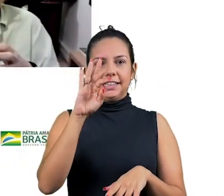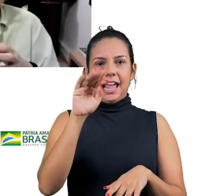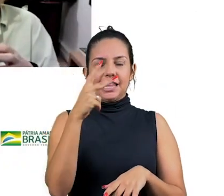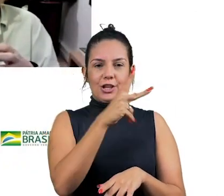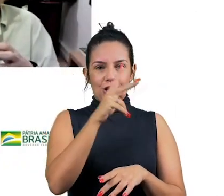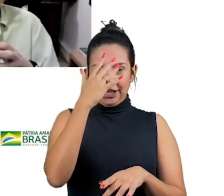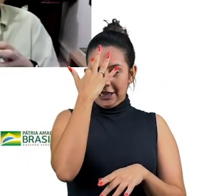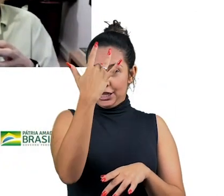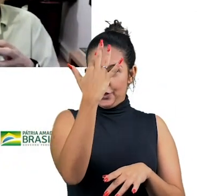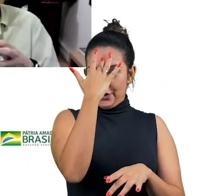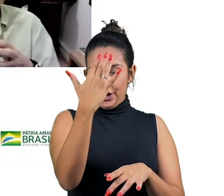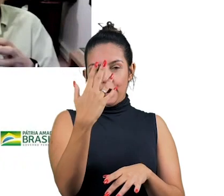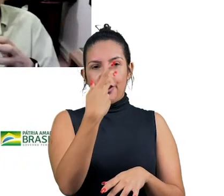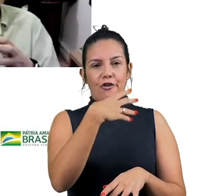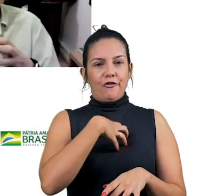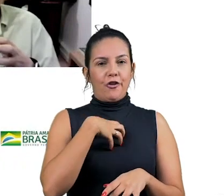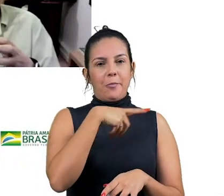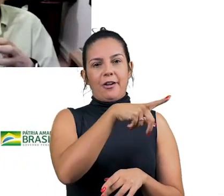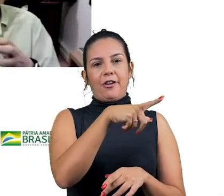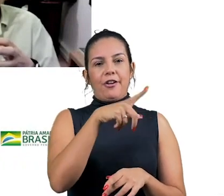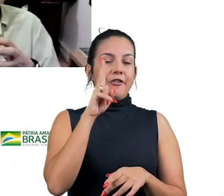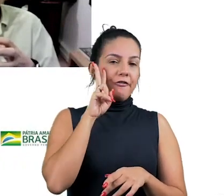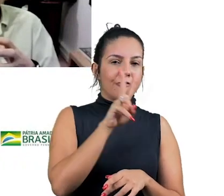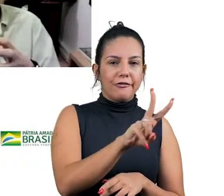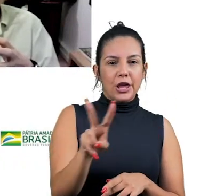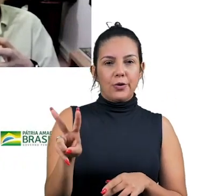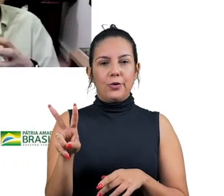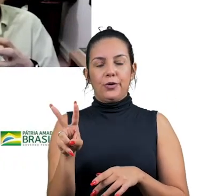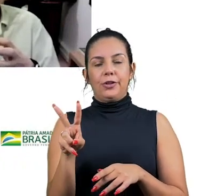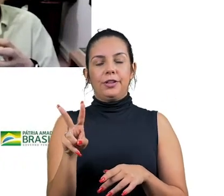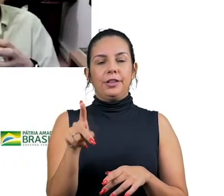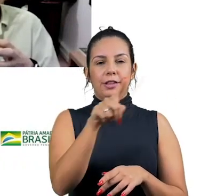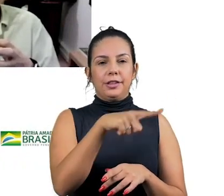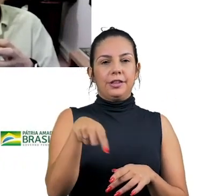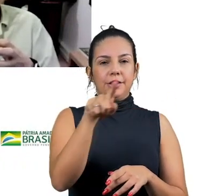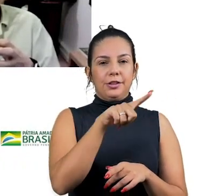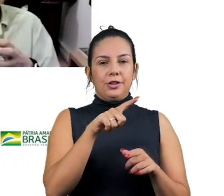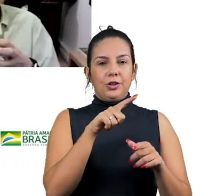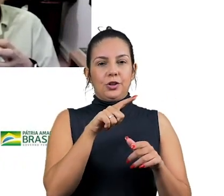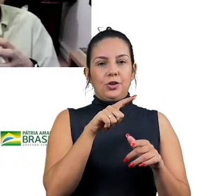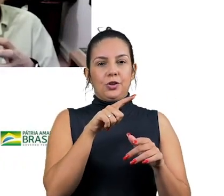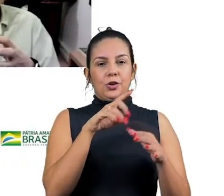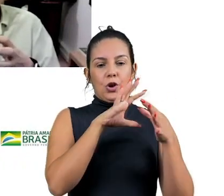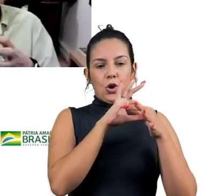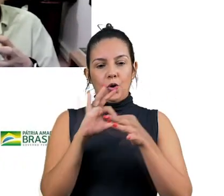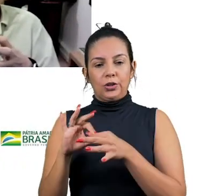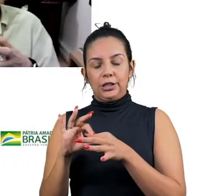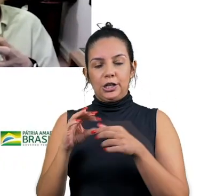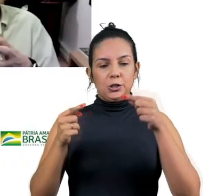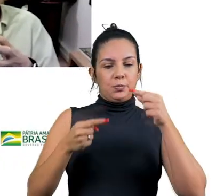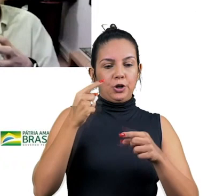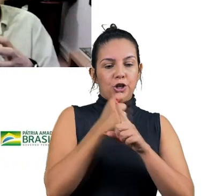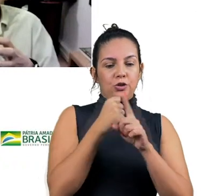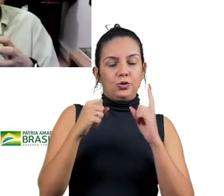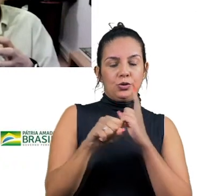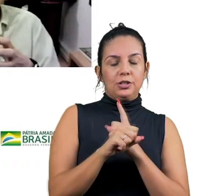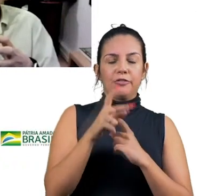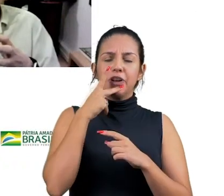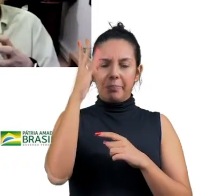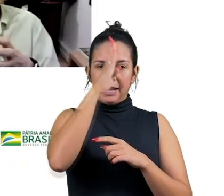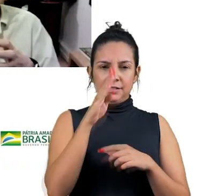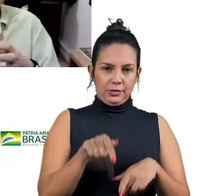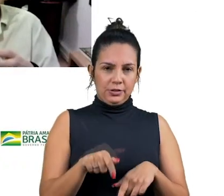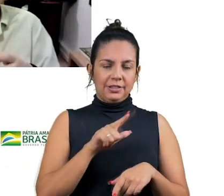sua teoria, a forma com a qual você viu esse contexto político e social do Brasil, vamos falar do